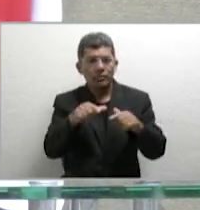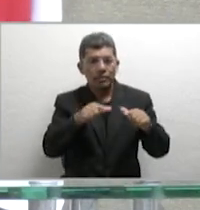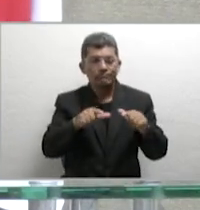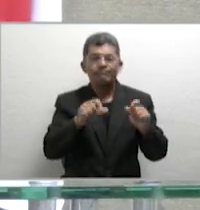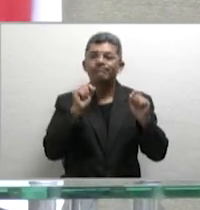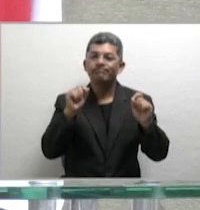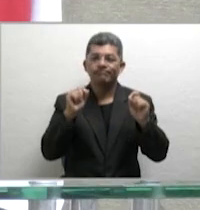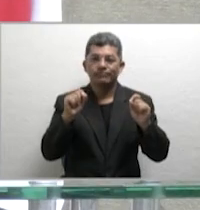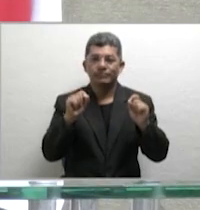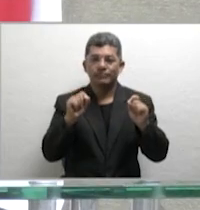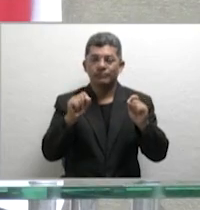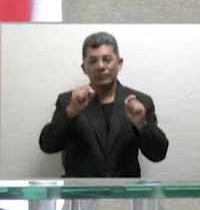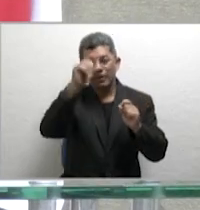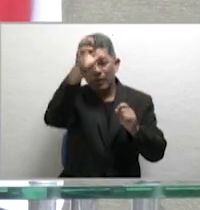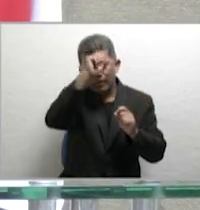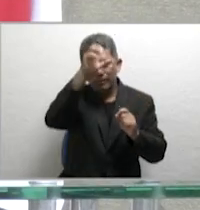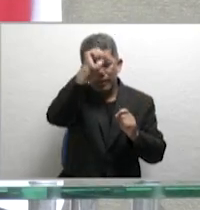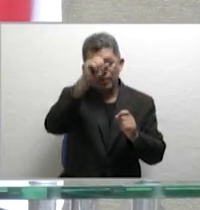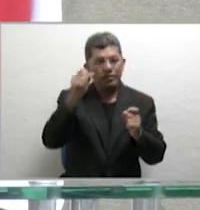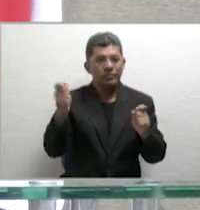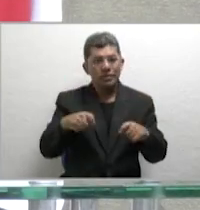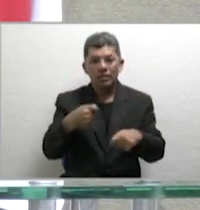via empreendedorismo.